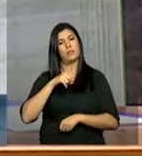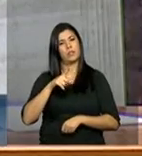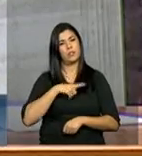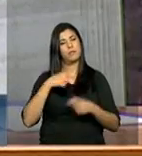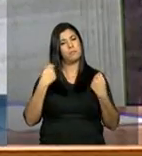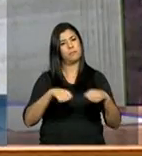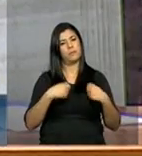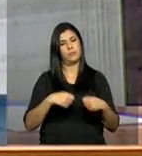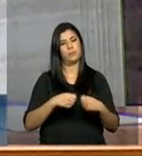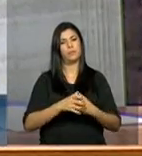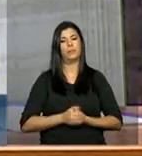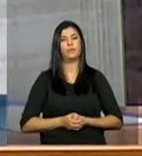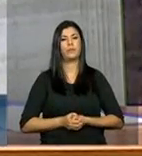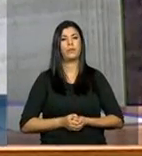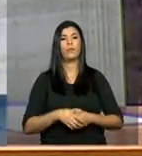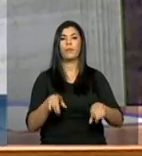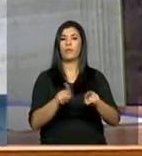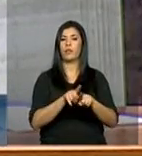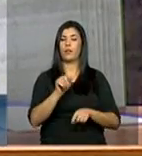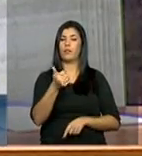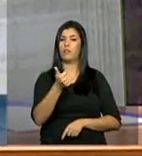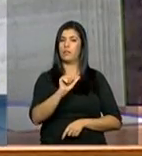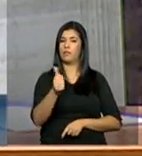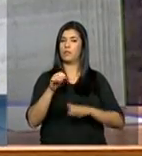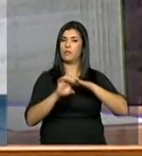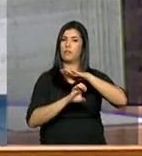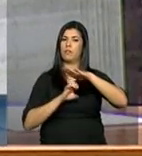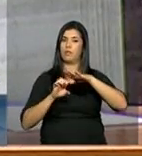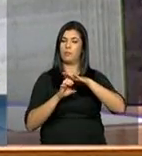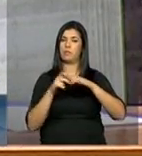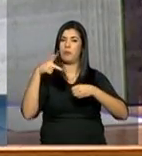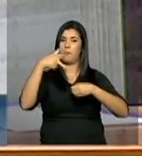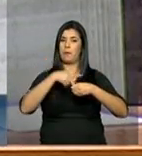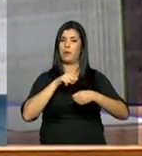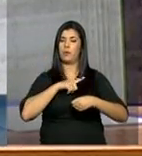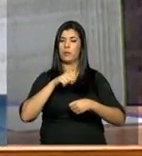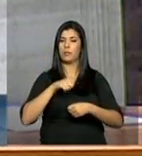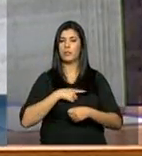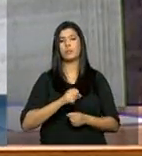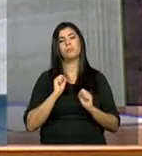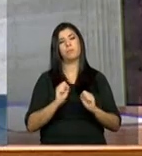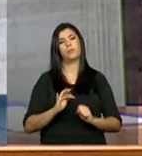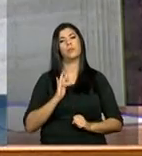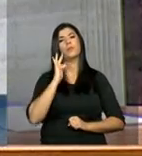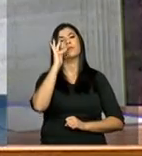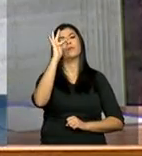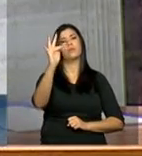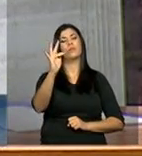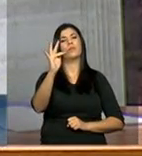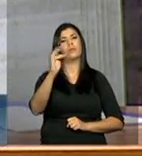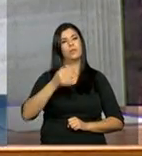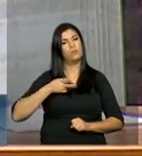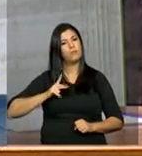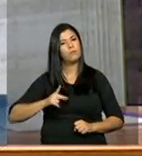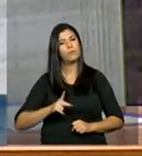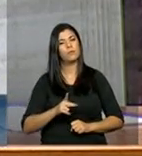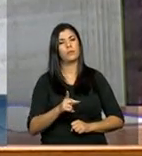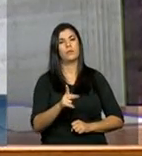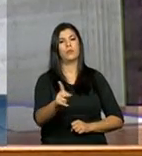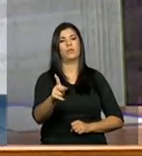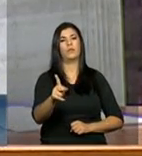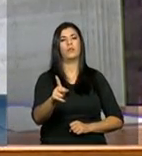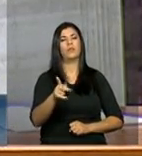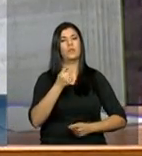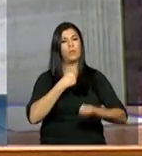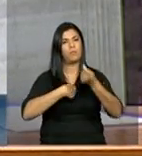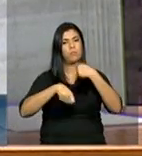são necessários. A avaliação que a empresa tem hoje é que será possível continuar a